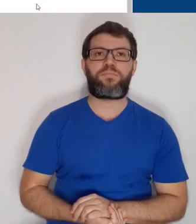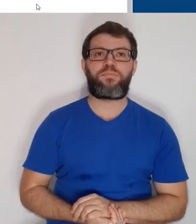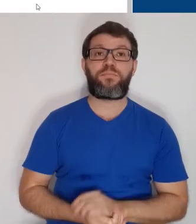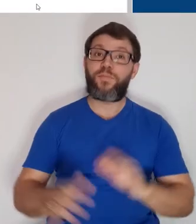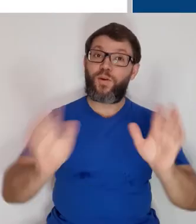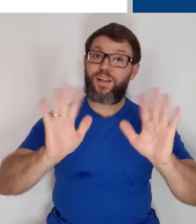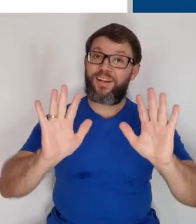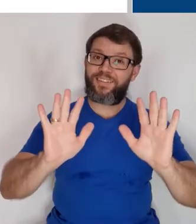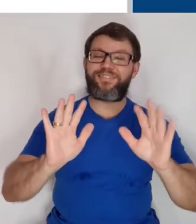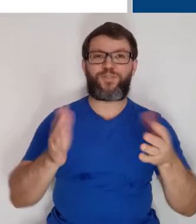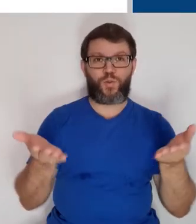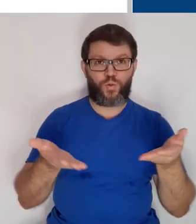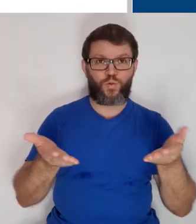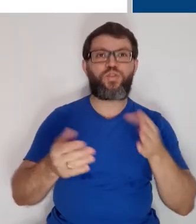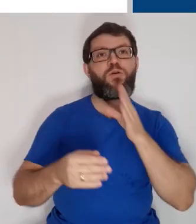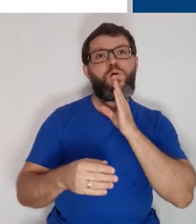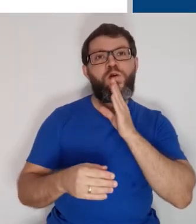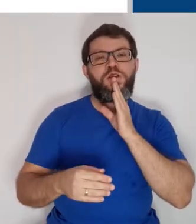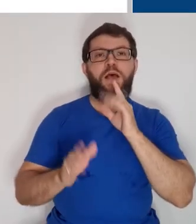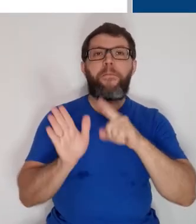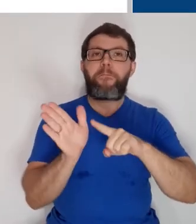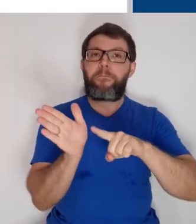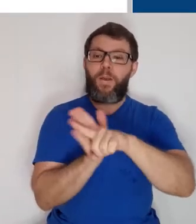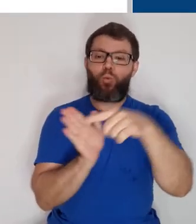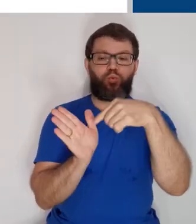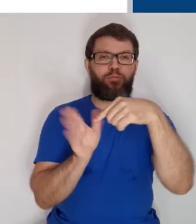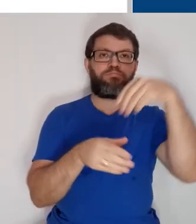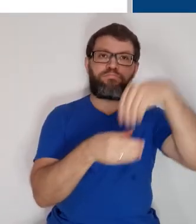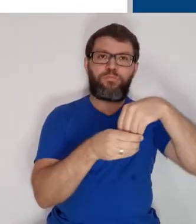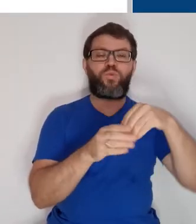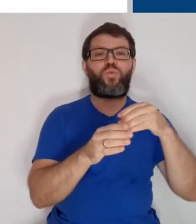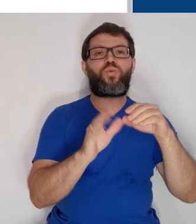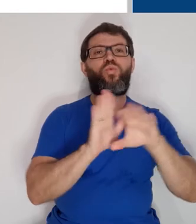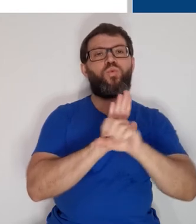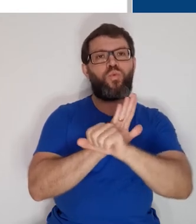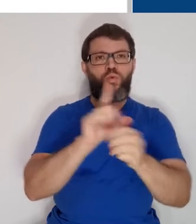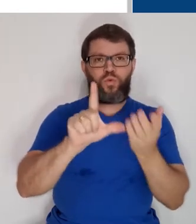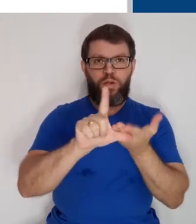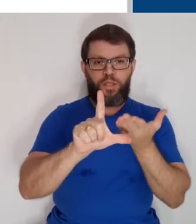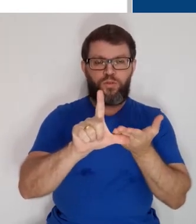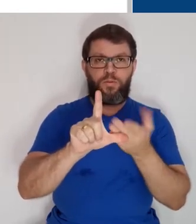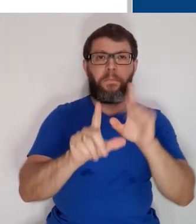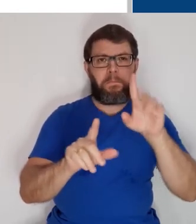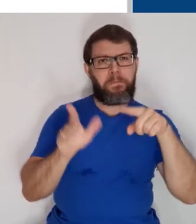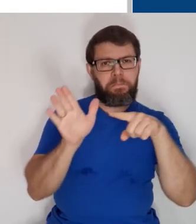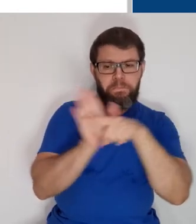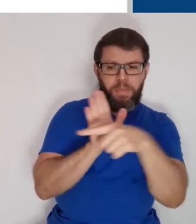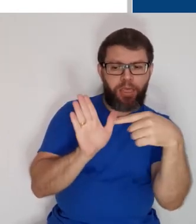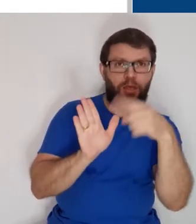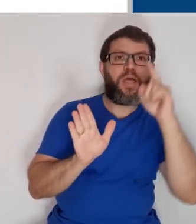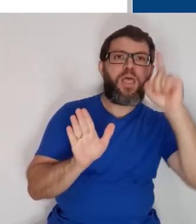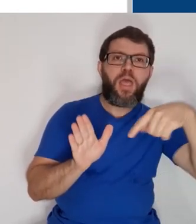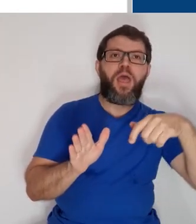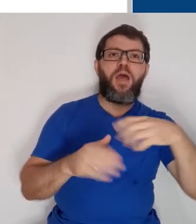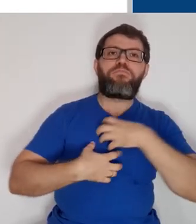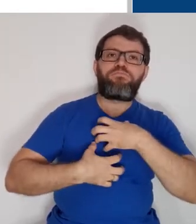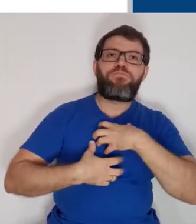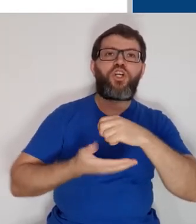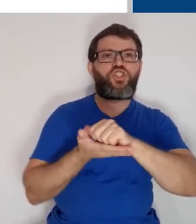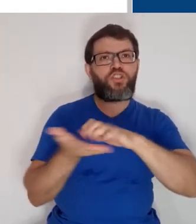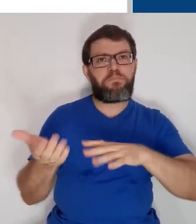o Olá hoje vamos conhecer as perguntas no Google classroom as perguntas são uma modalidade de atividade